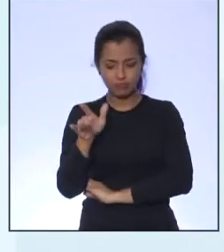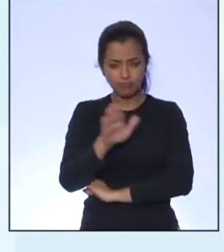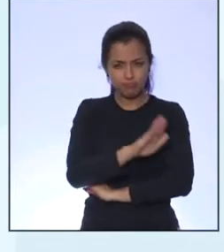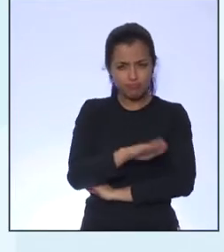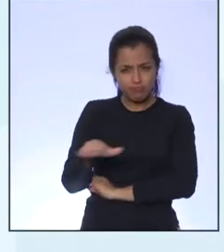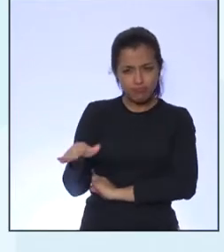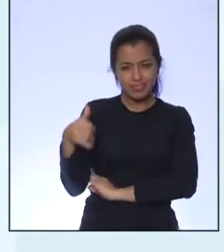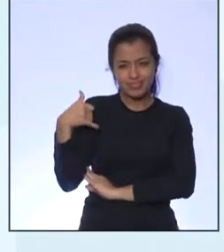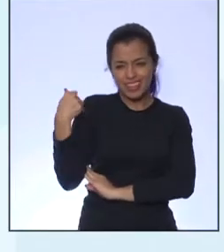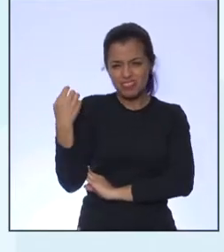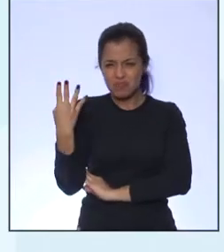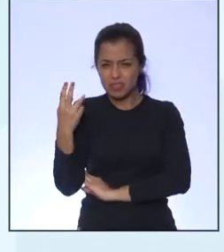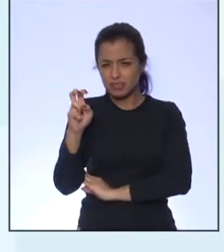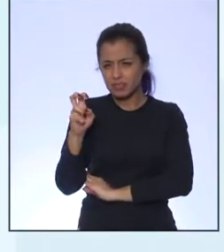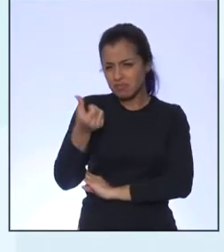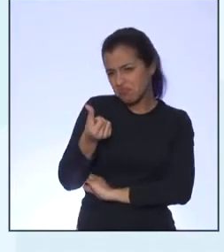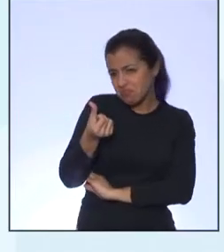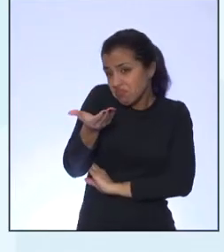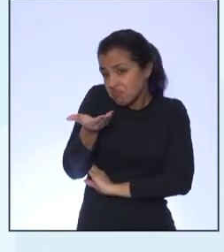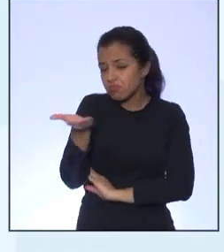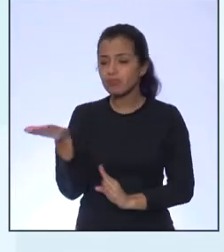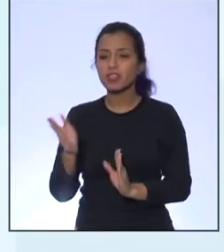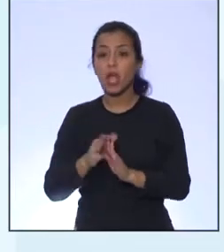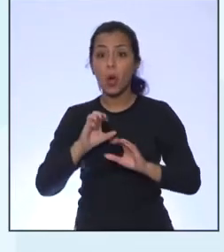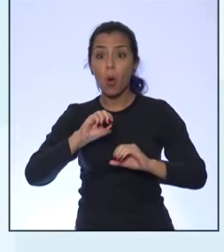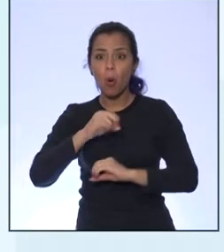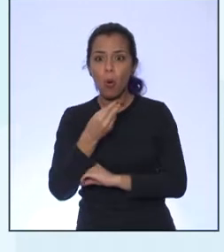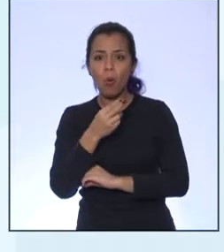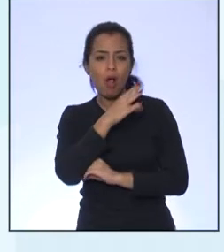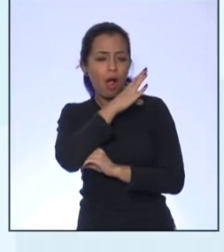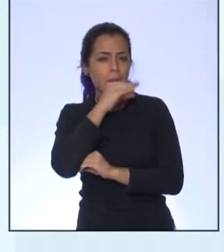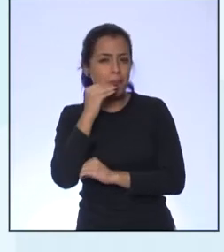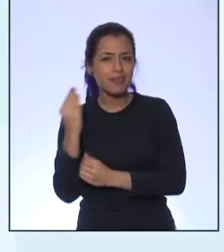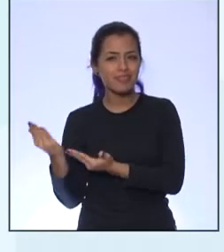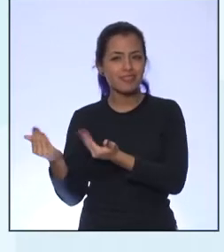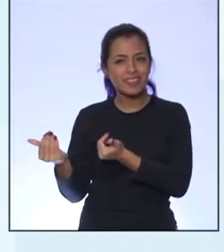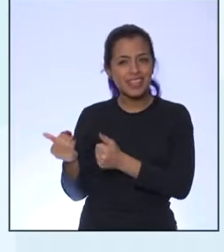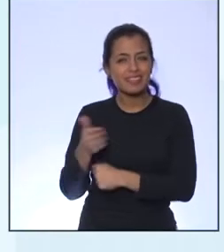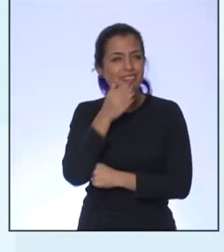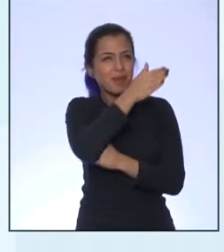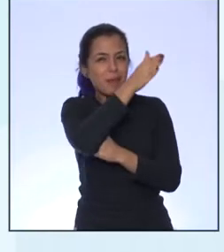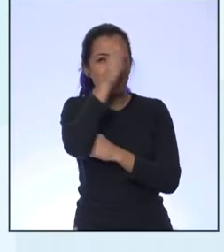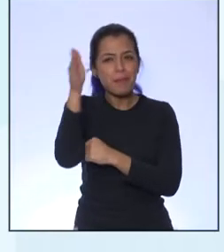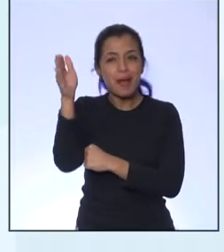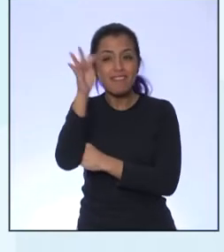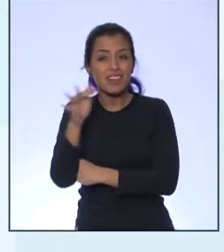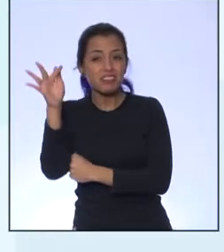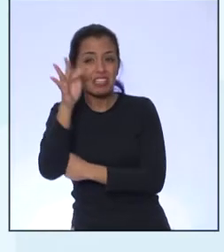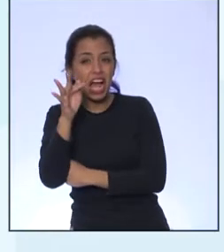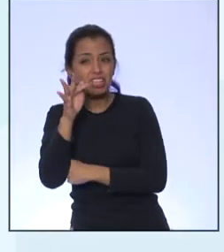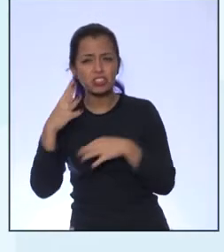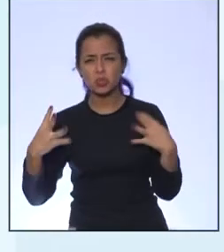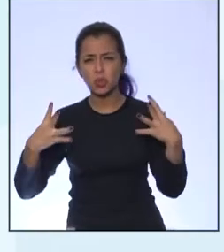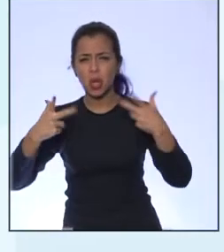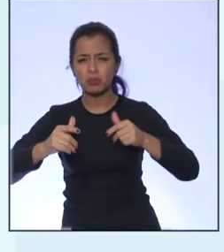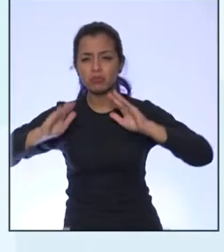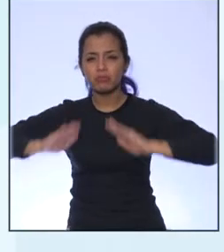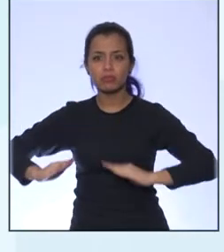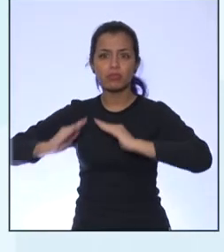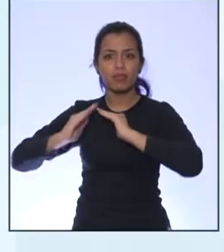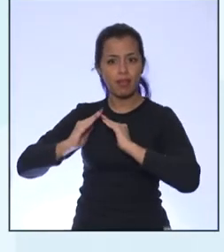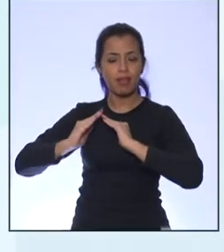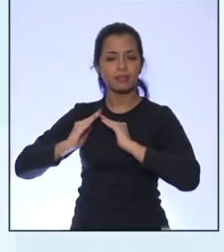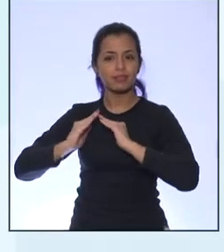A jovens que estavam tendo uma vida regular na universidade e agora vão estar em casa. Ao mesmo